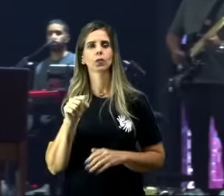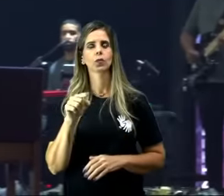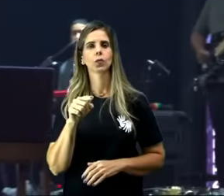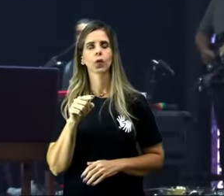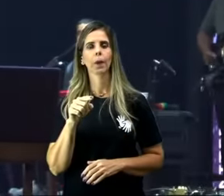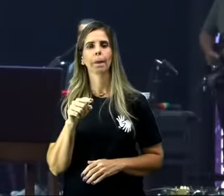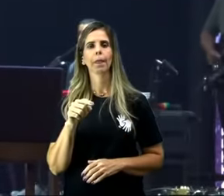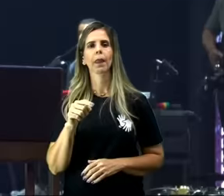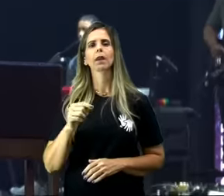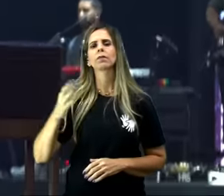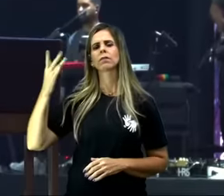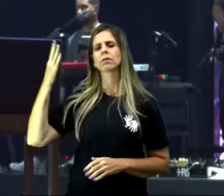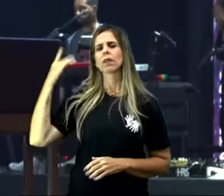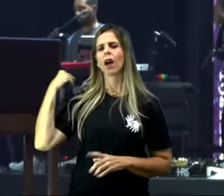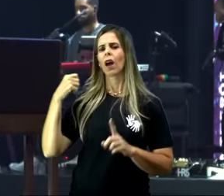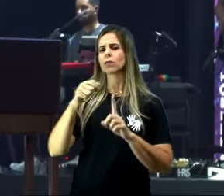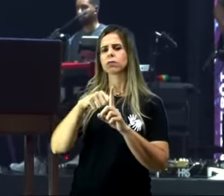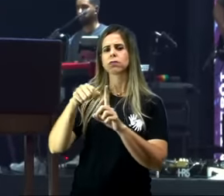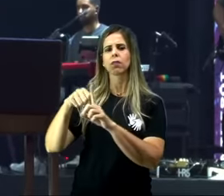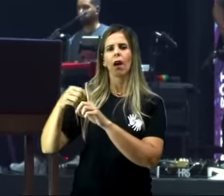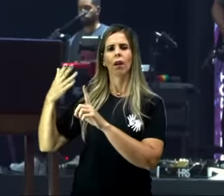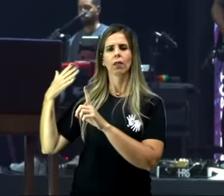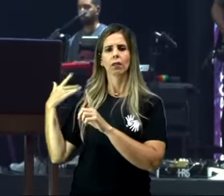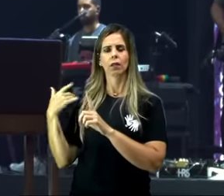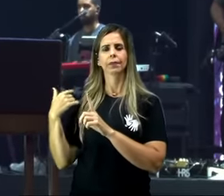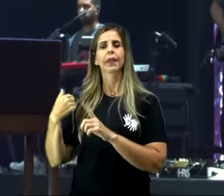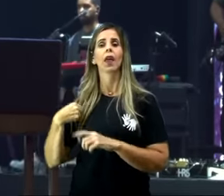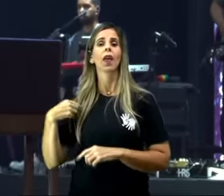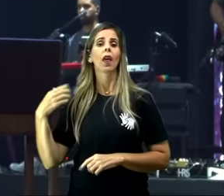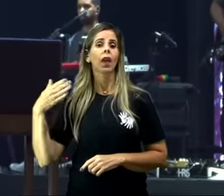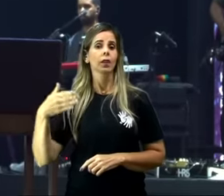Ele veio até mim aqui fora, me apresentaram ele.